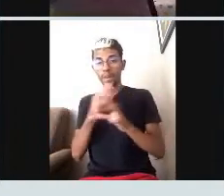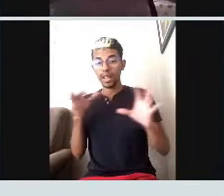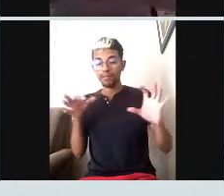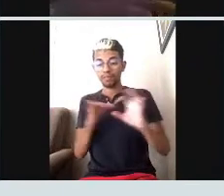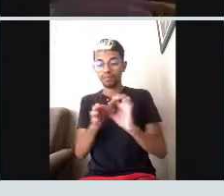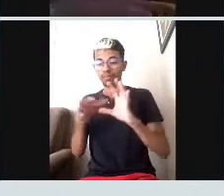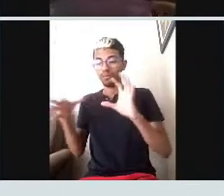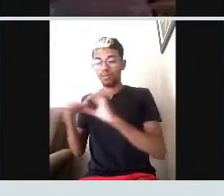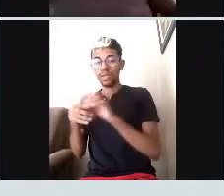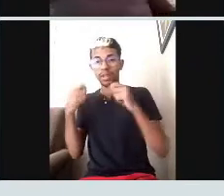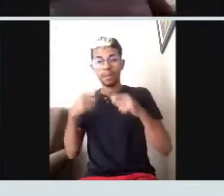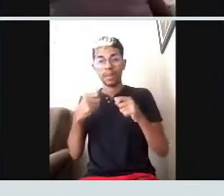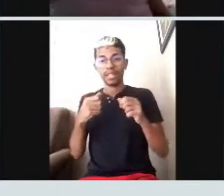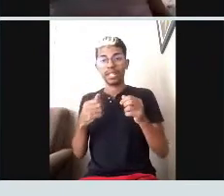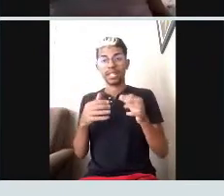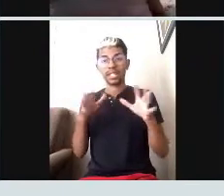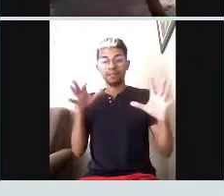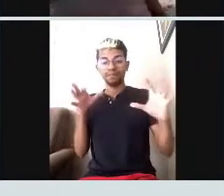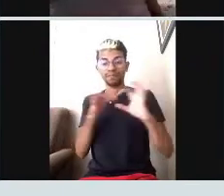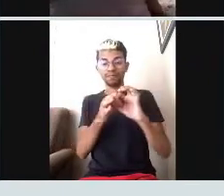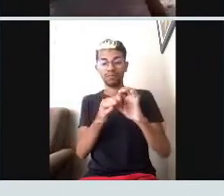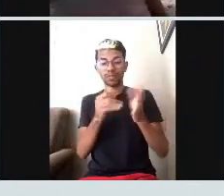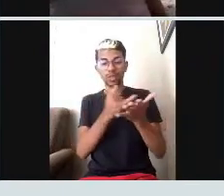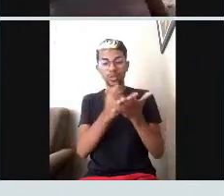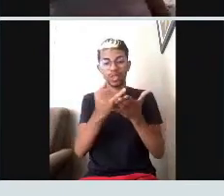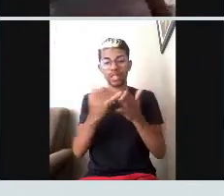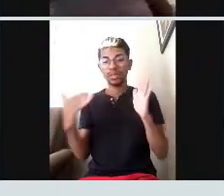início ao fim, certo?